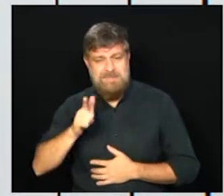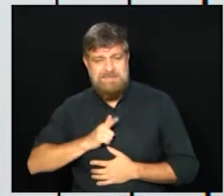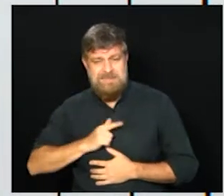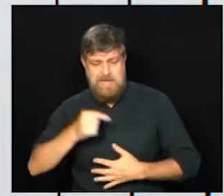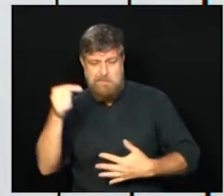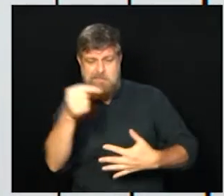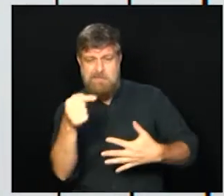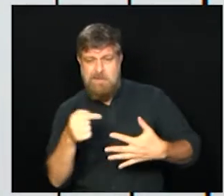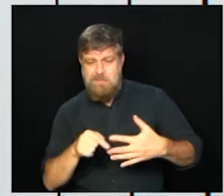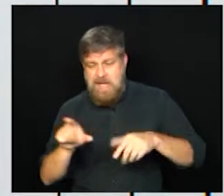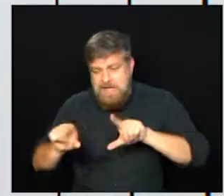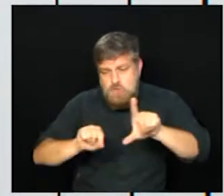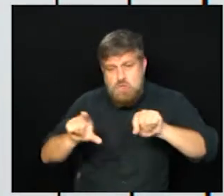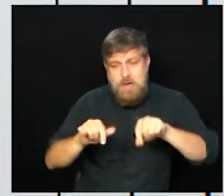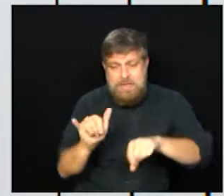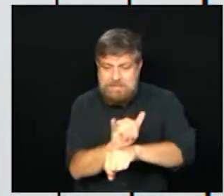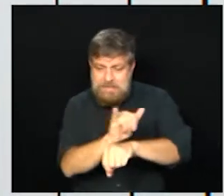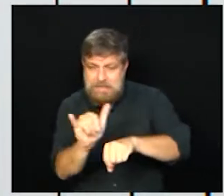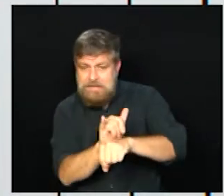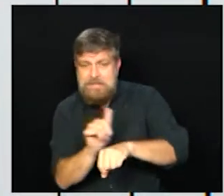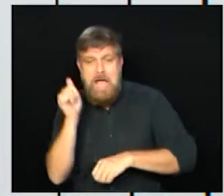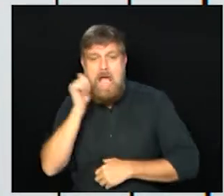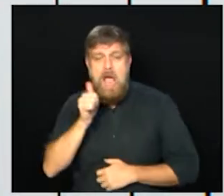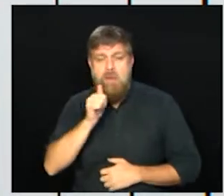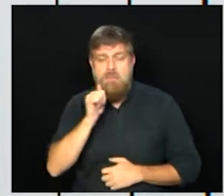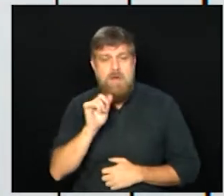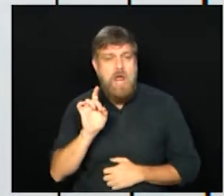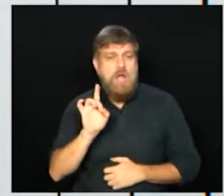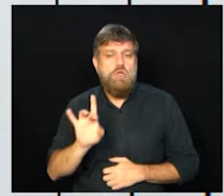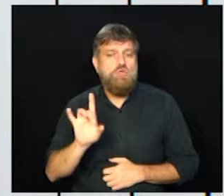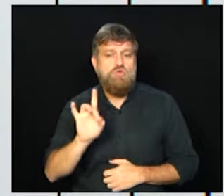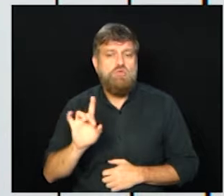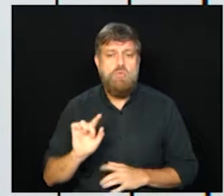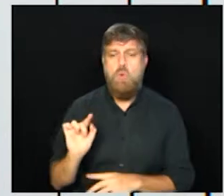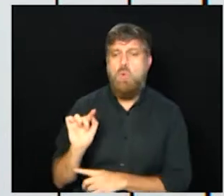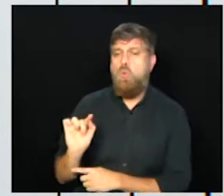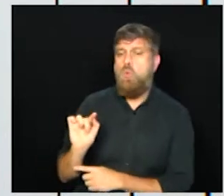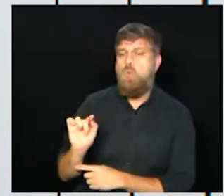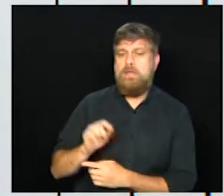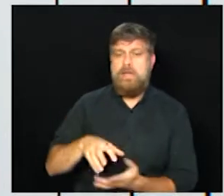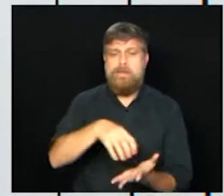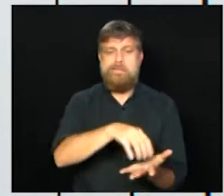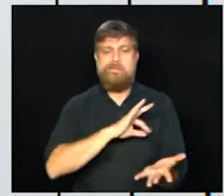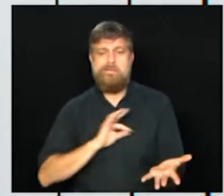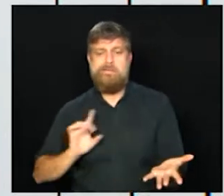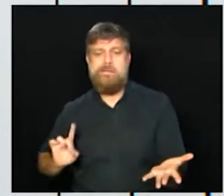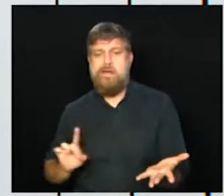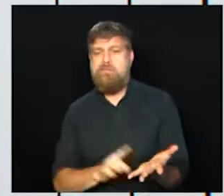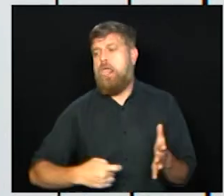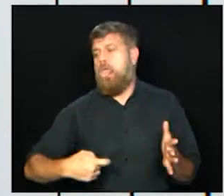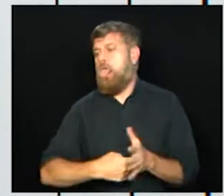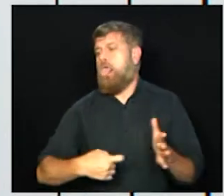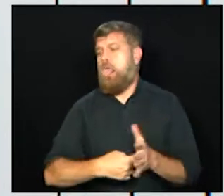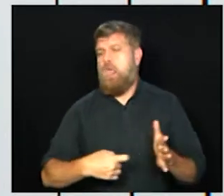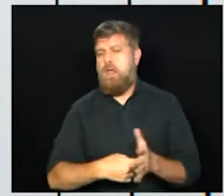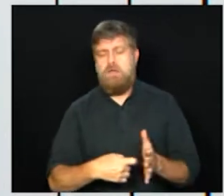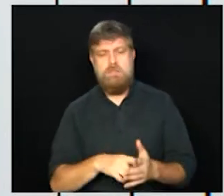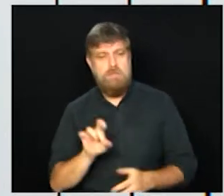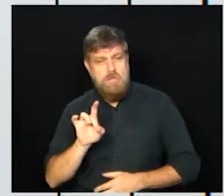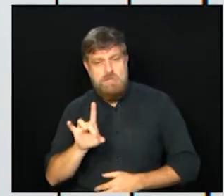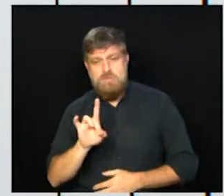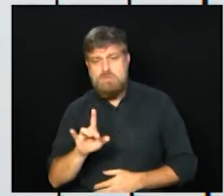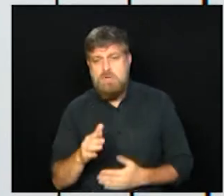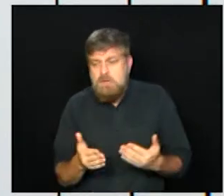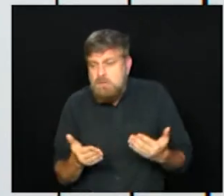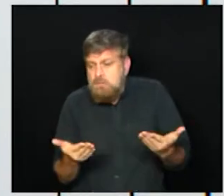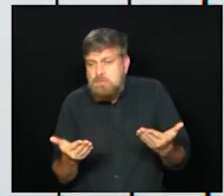para as mulheres que não sejam simplesmente ir na delegacia ir na